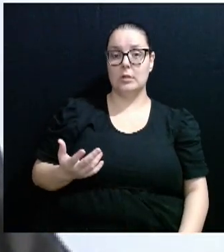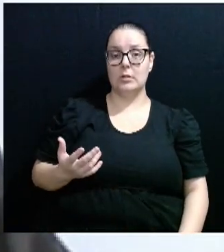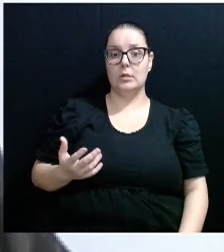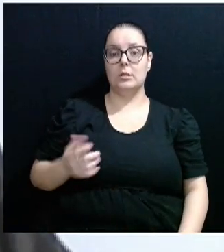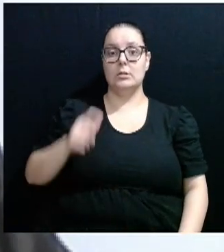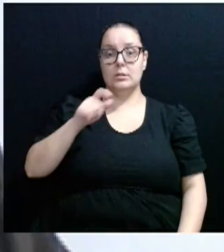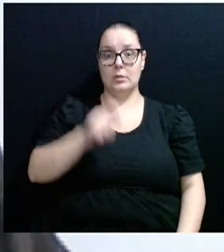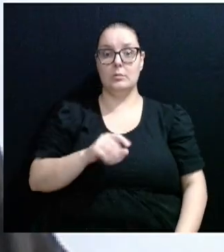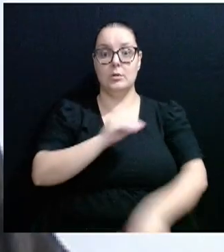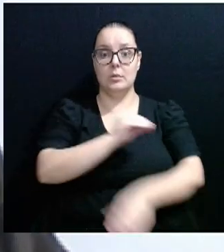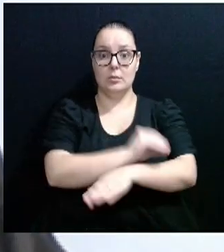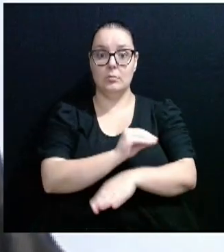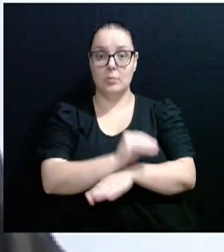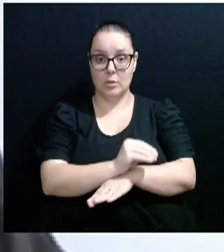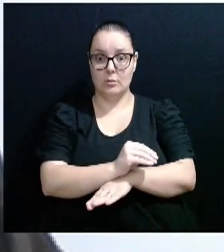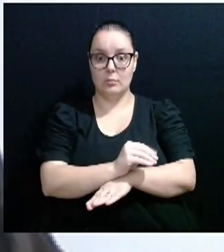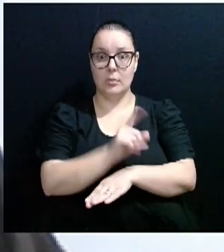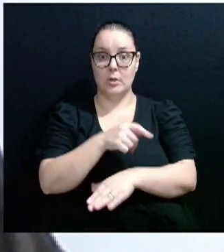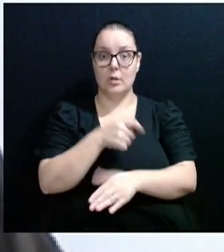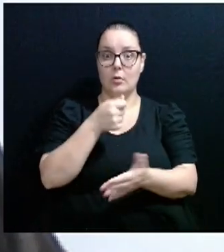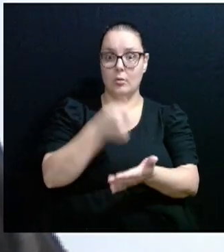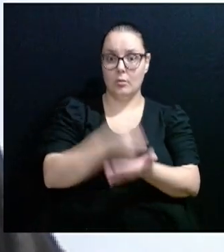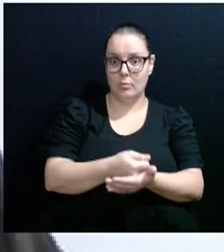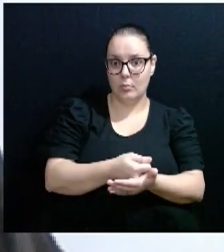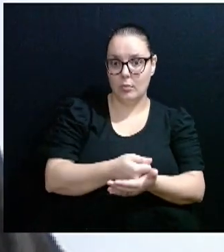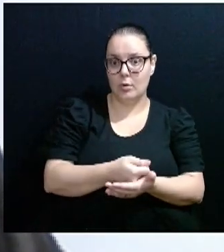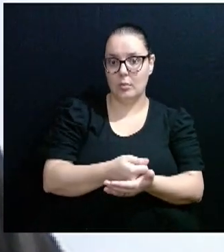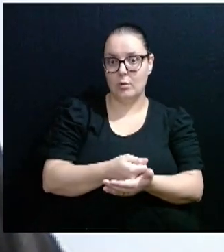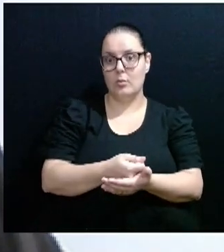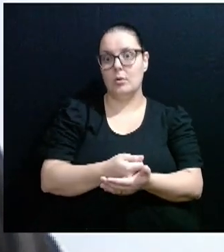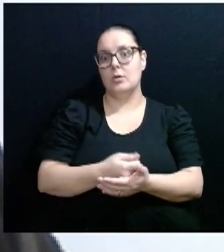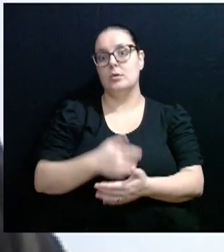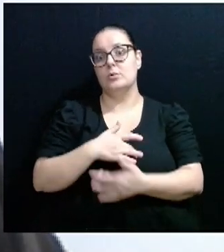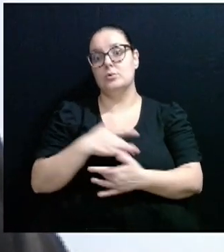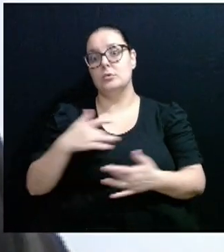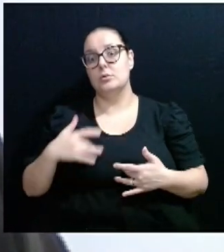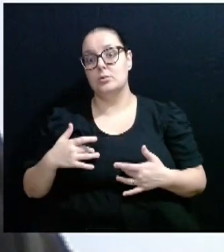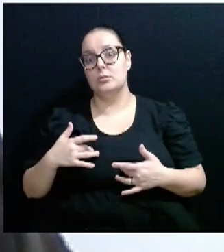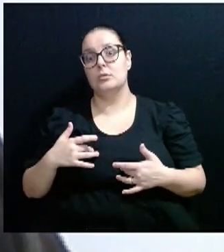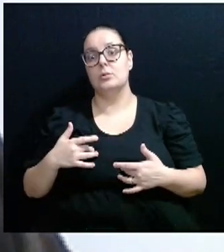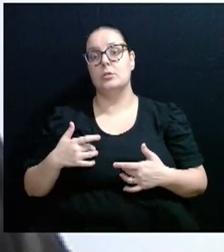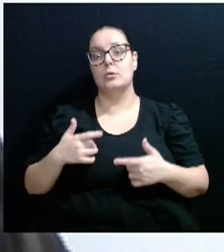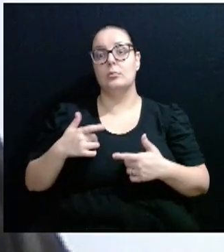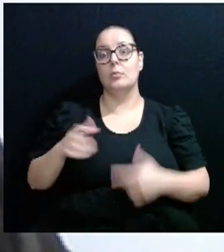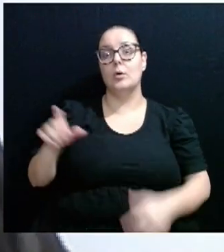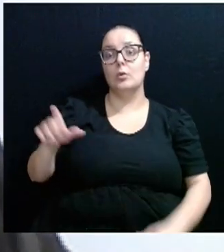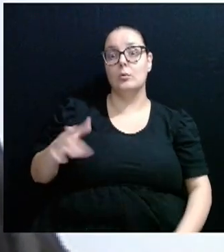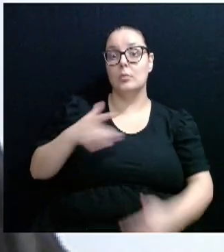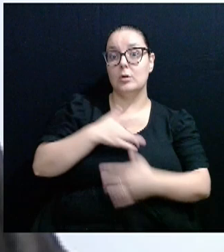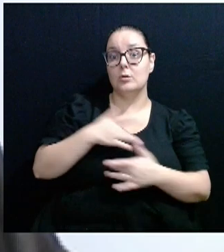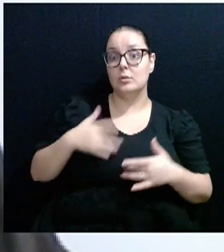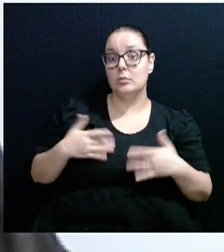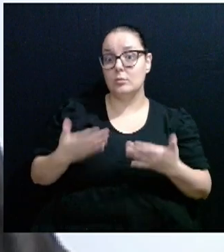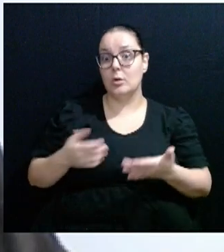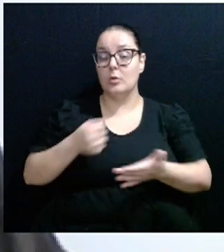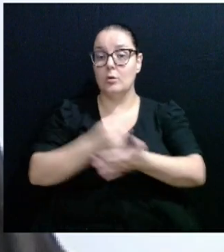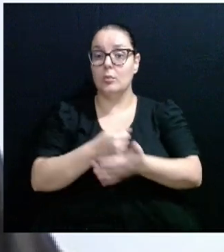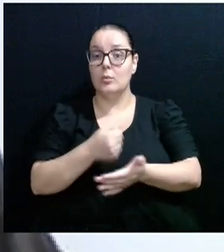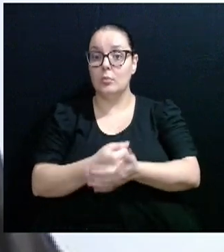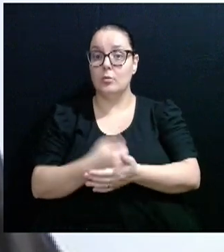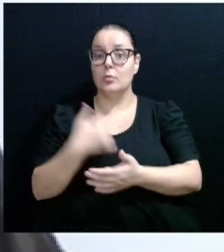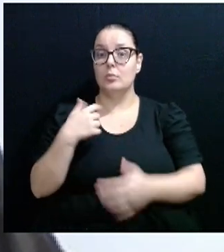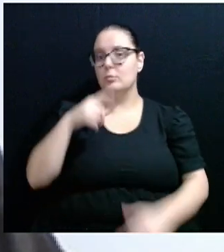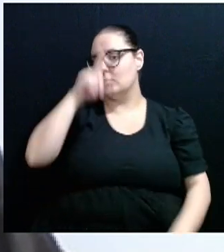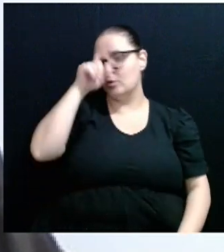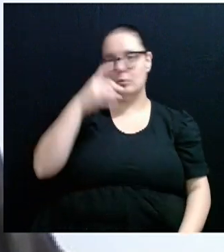ele é uma obrigação de saúde, ou seja, eu posso exigir do meu plano de saúde ou posso exigir do hospital, pode